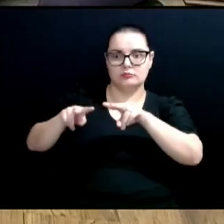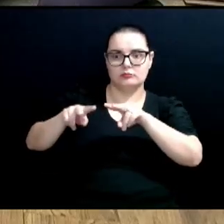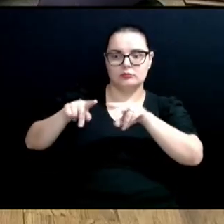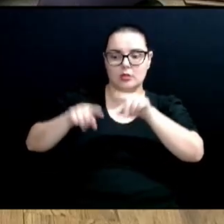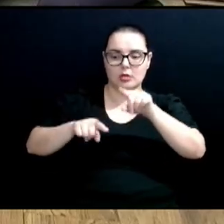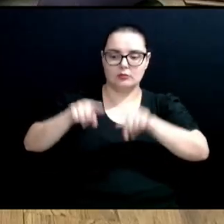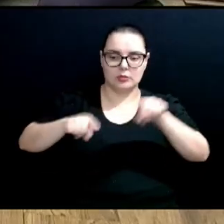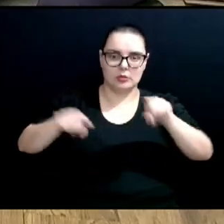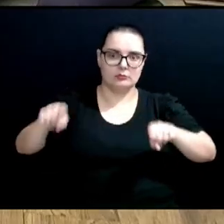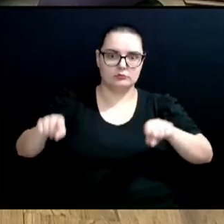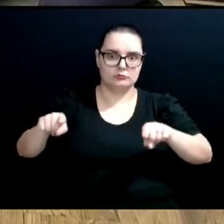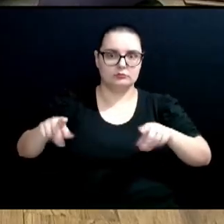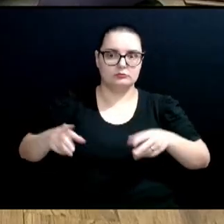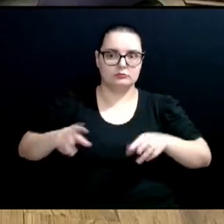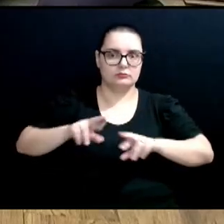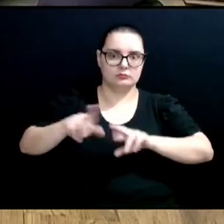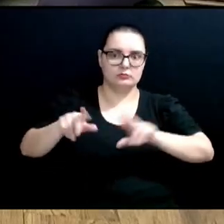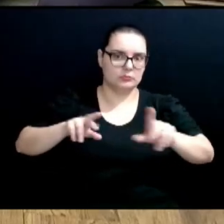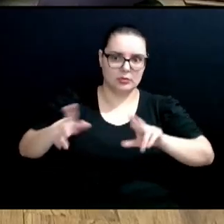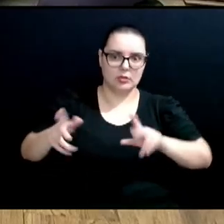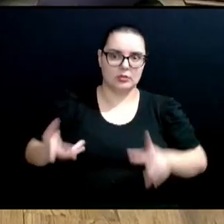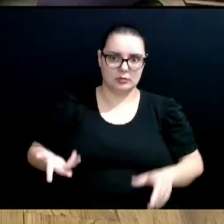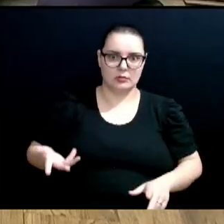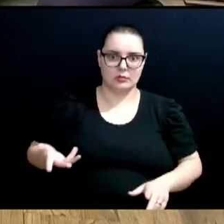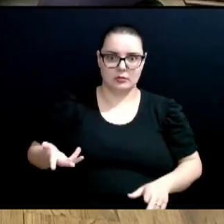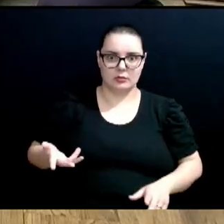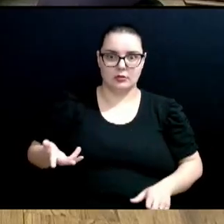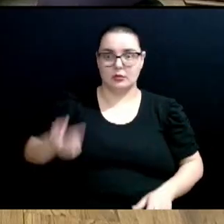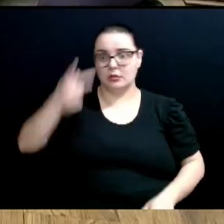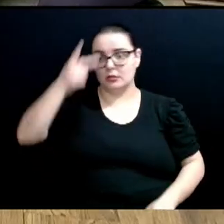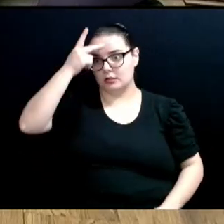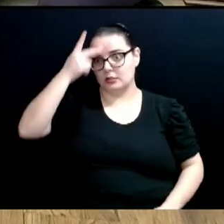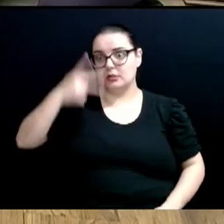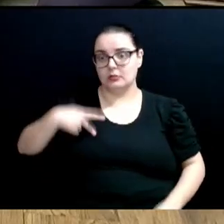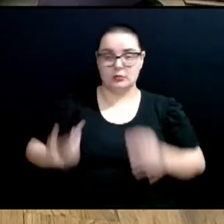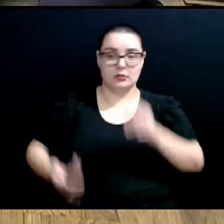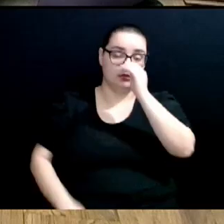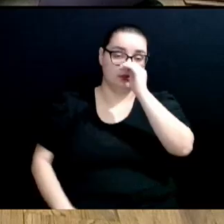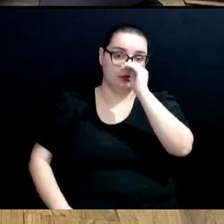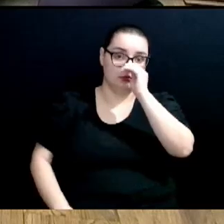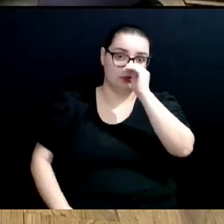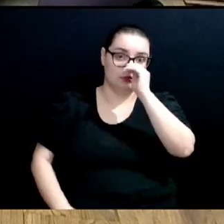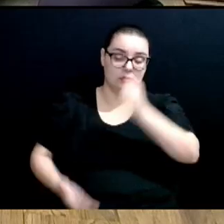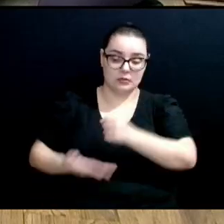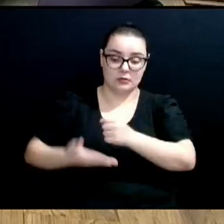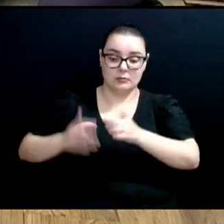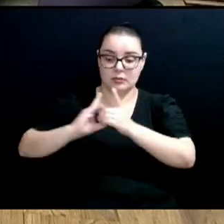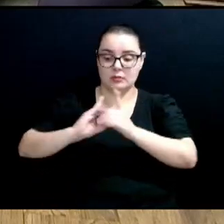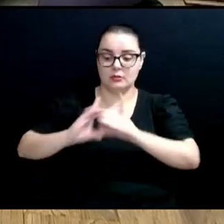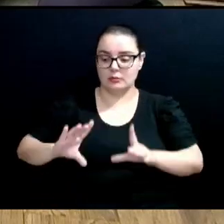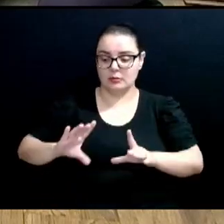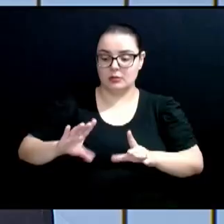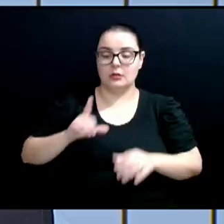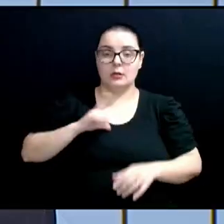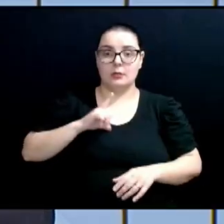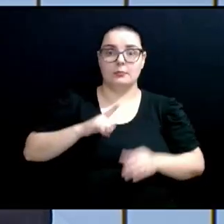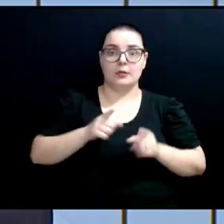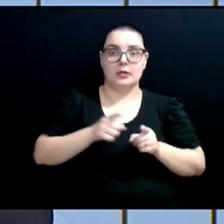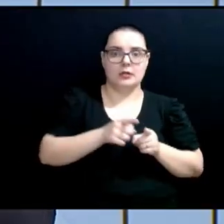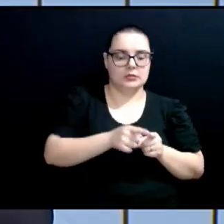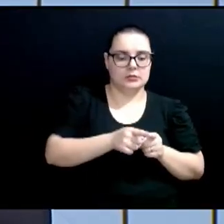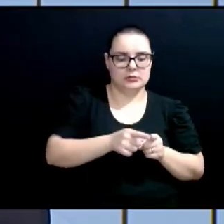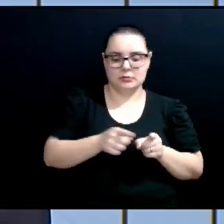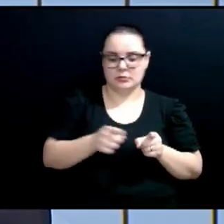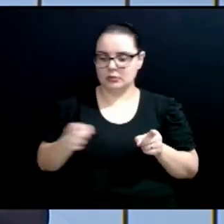diferente. Aliás, isso é até da própria essência da democracia, mas há uma régua comum. Há